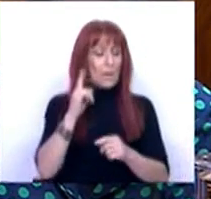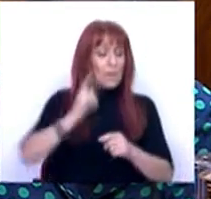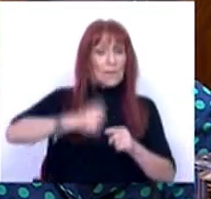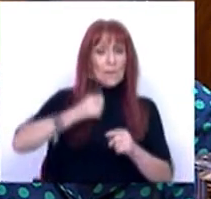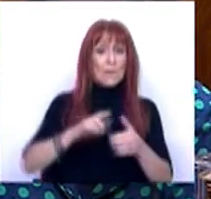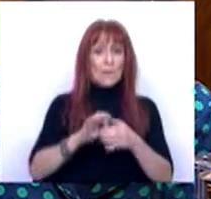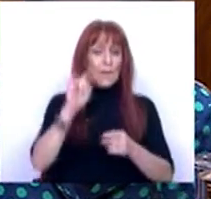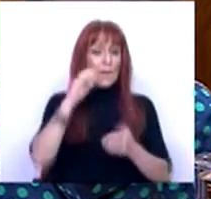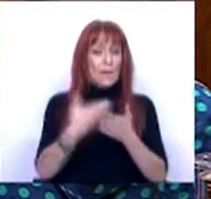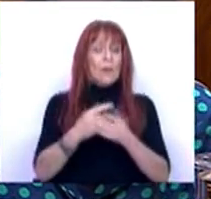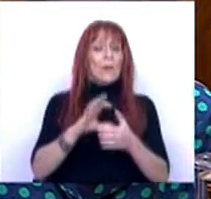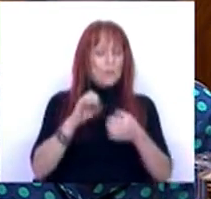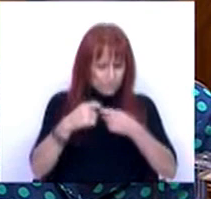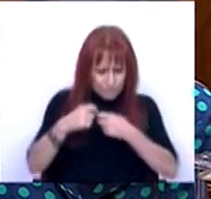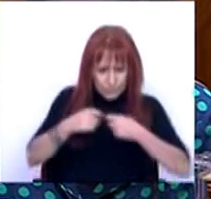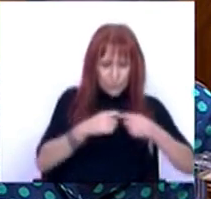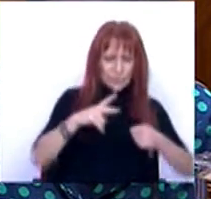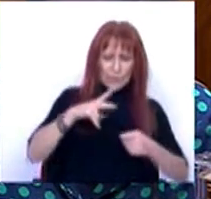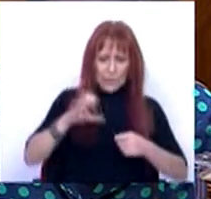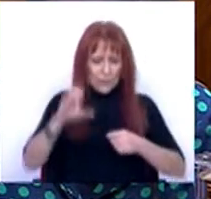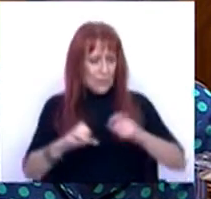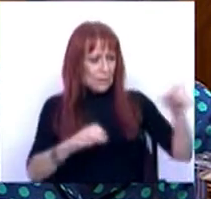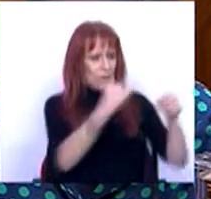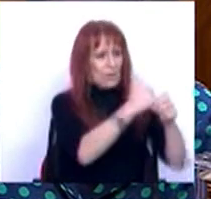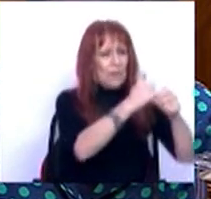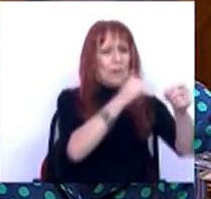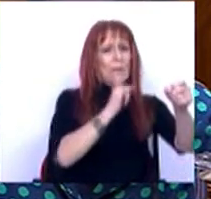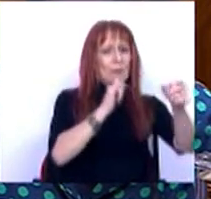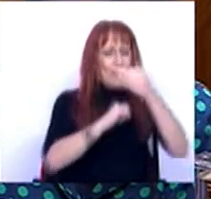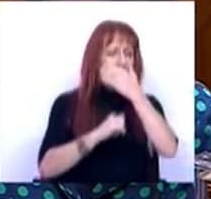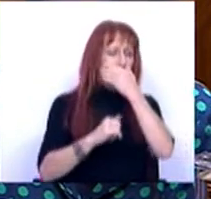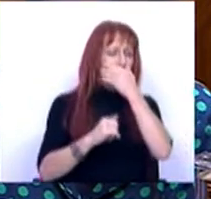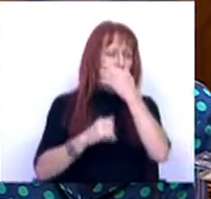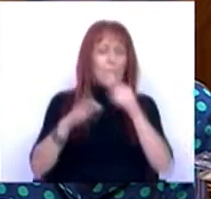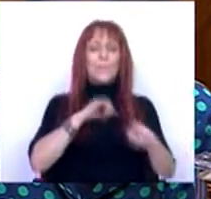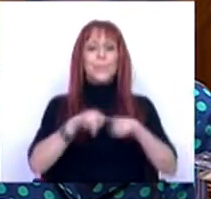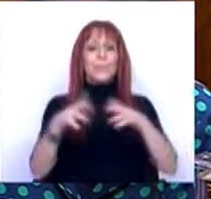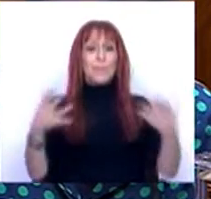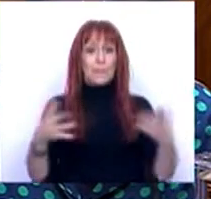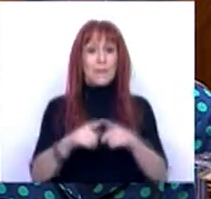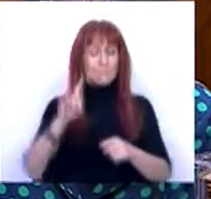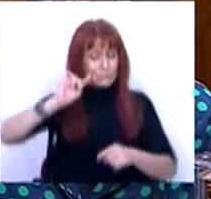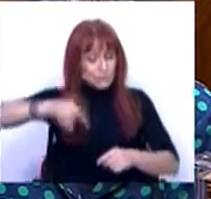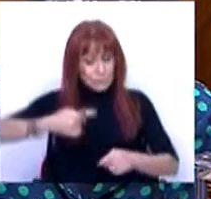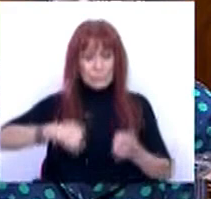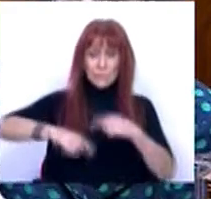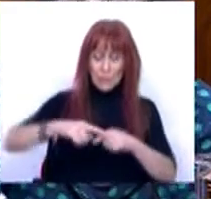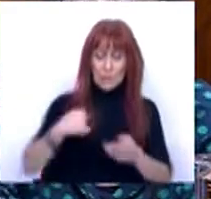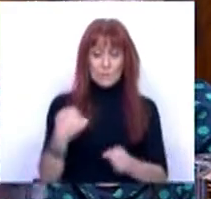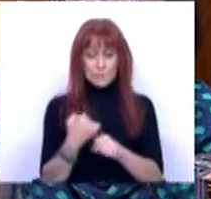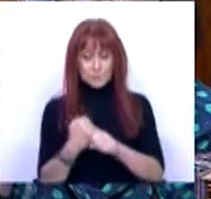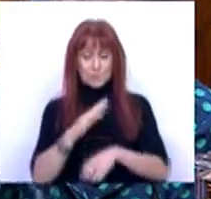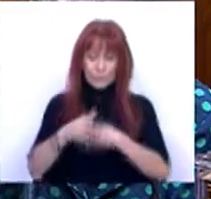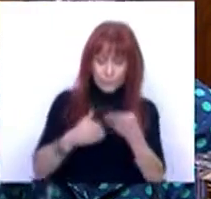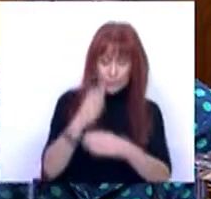fundamentais para garantir a conectividade entre o continente e o arquipélago dos Açores. Sr. Deputado sabe que nós estamos a trabalhar